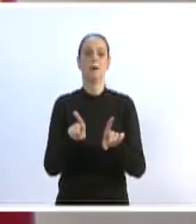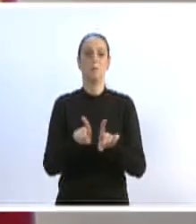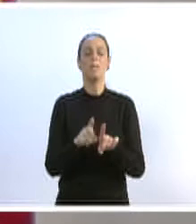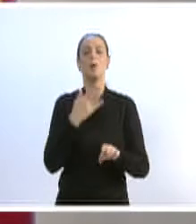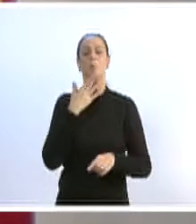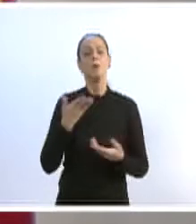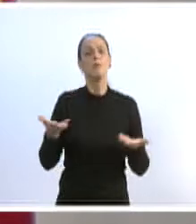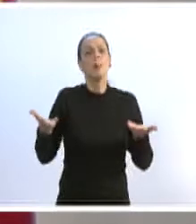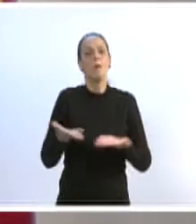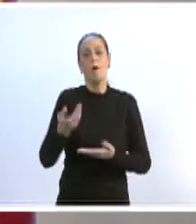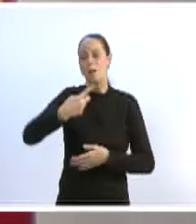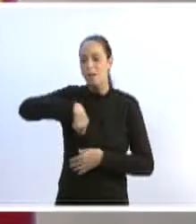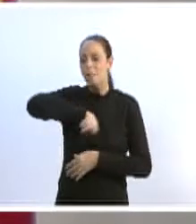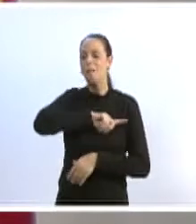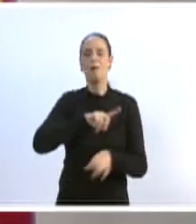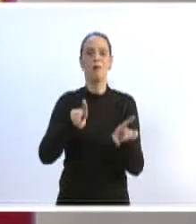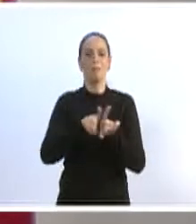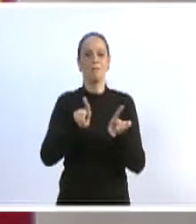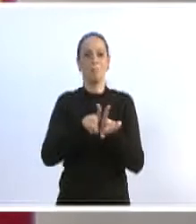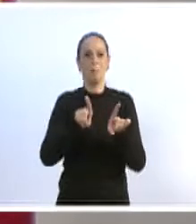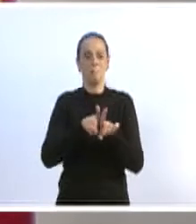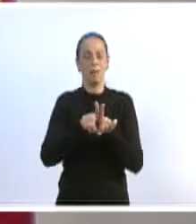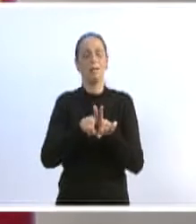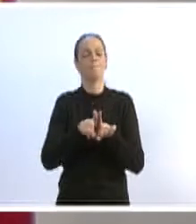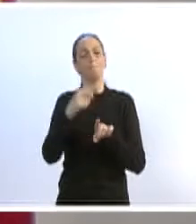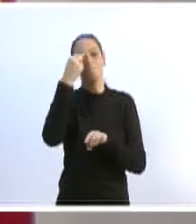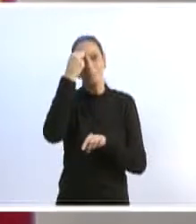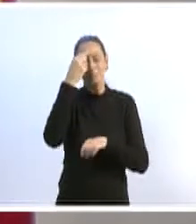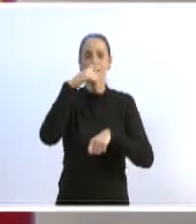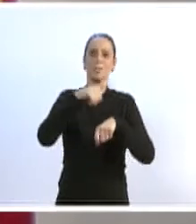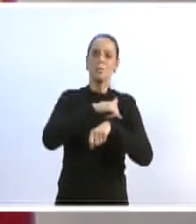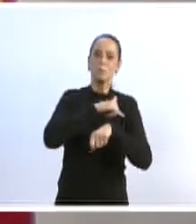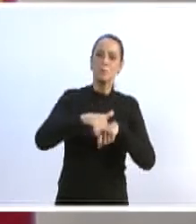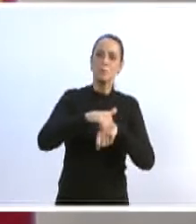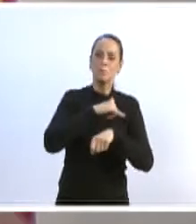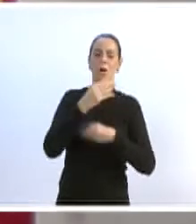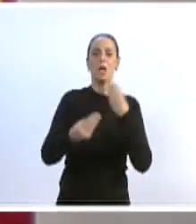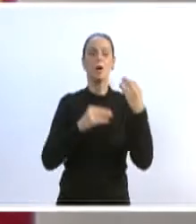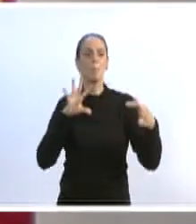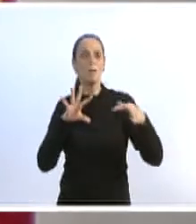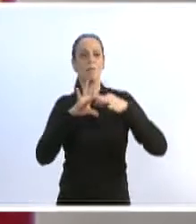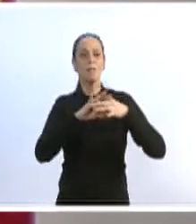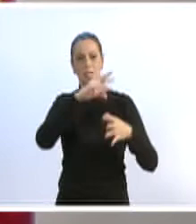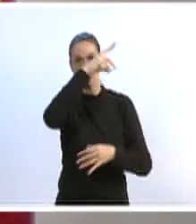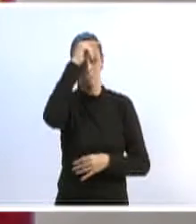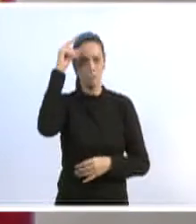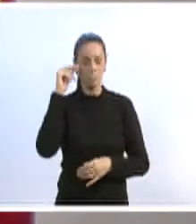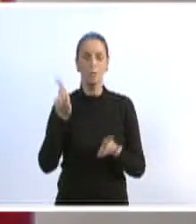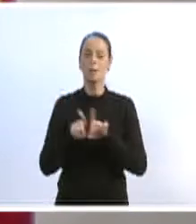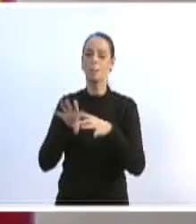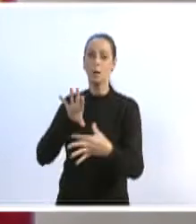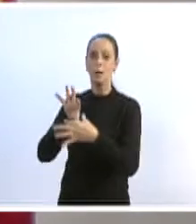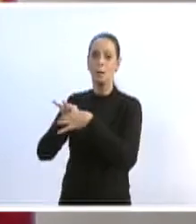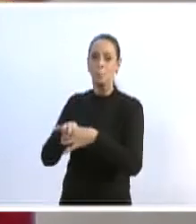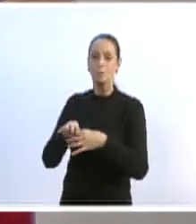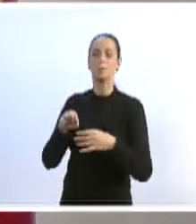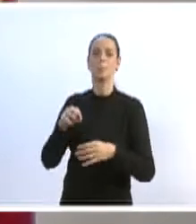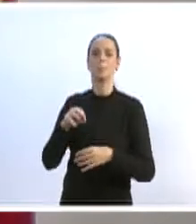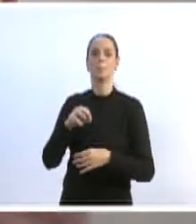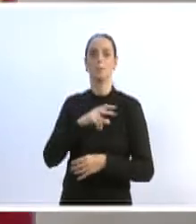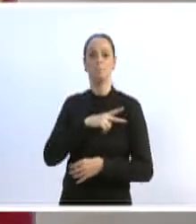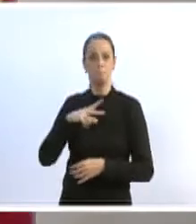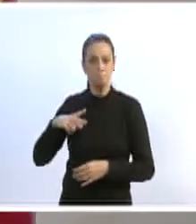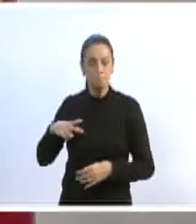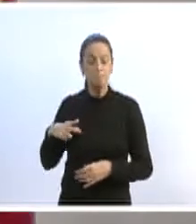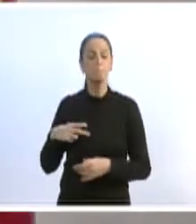agora tome as rédeas no sentido de buscar a união do poder público e da ns na iniciativa privada para que nós